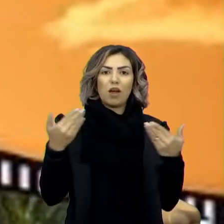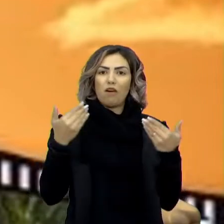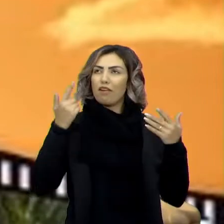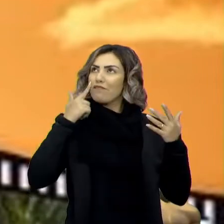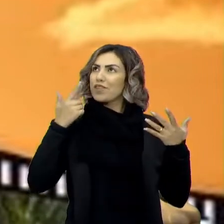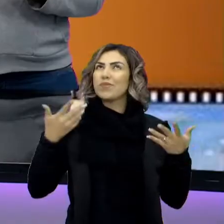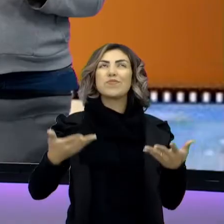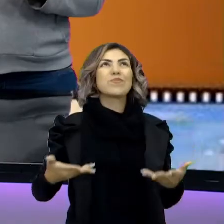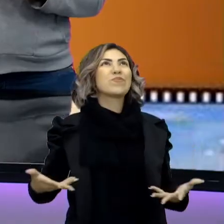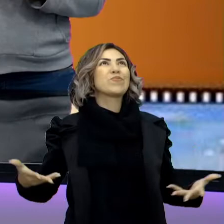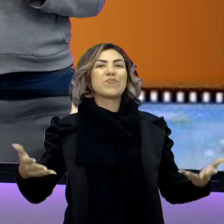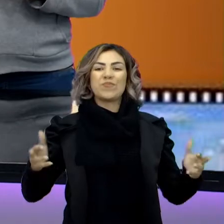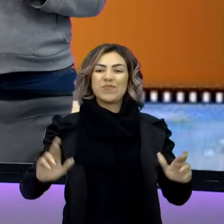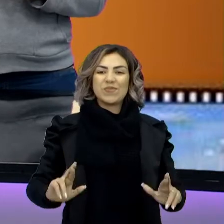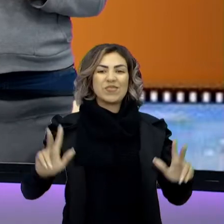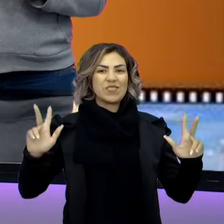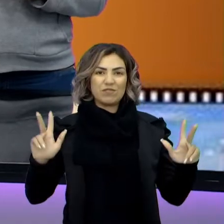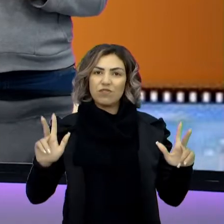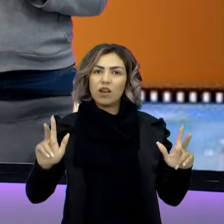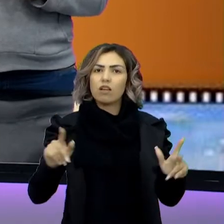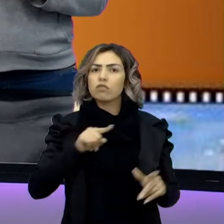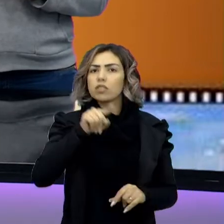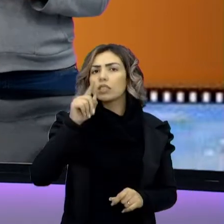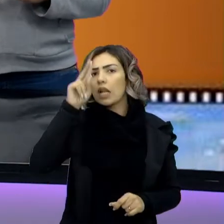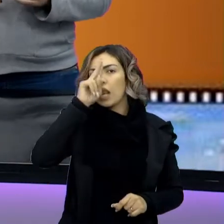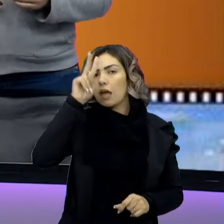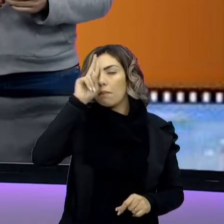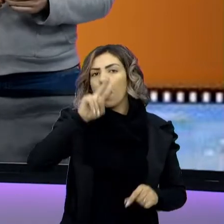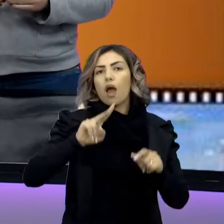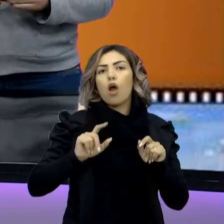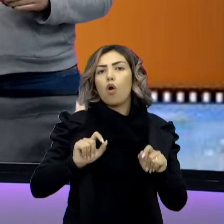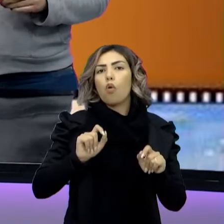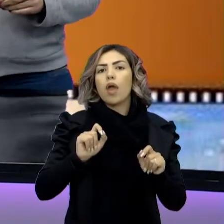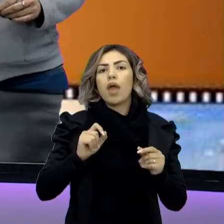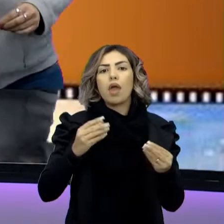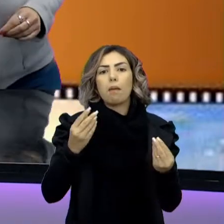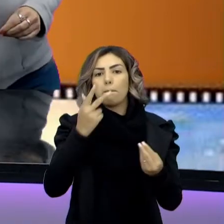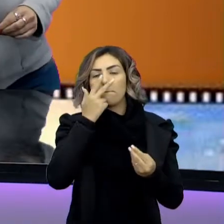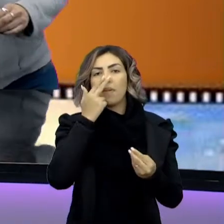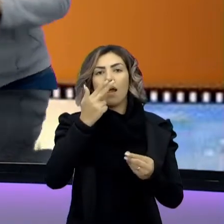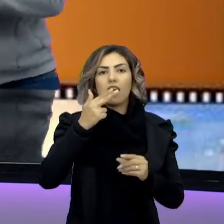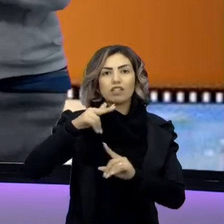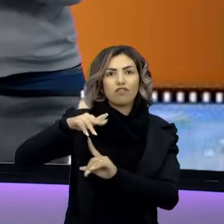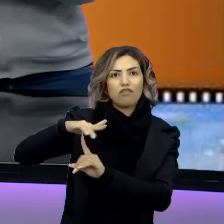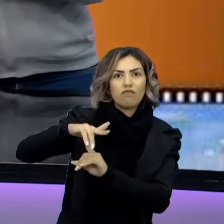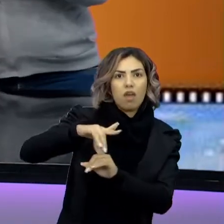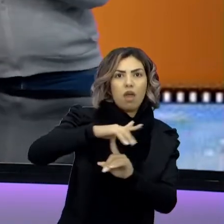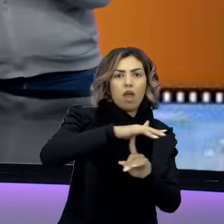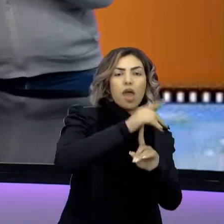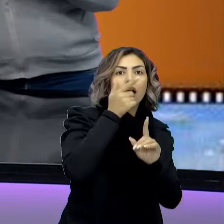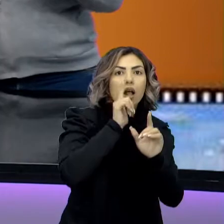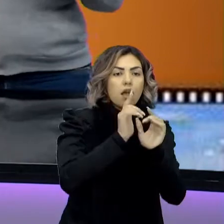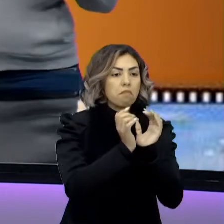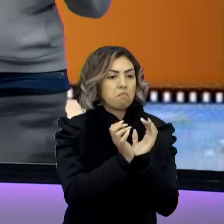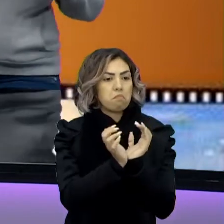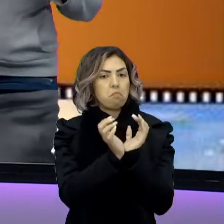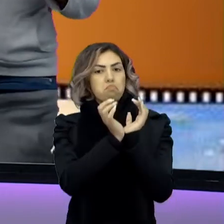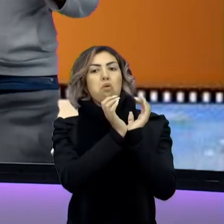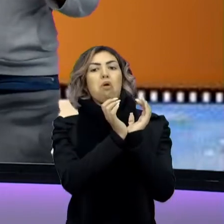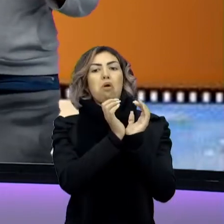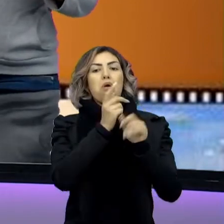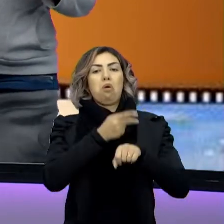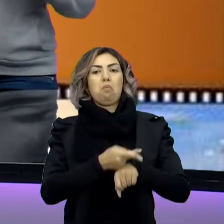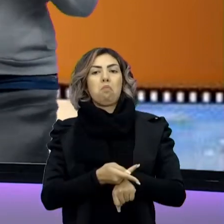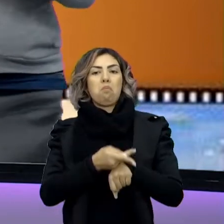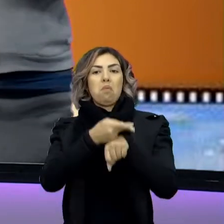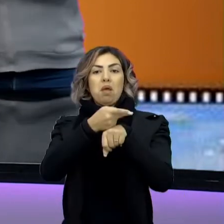que vai fazer uma lembrança do Oscar, aquele momento que é uma feira, uma mostra, uma premiação. Ó, a Prof. Fernanda